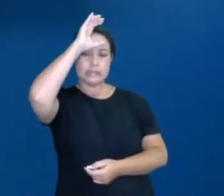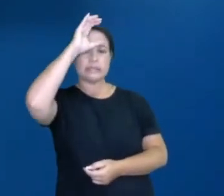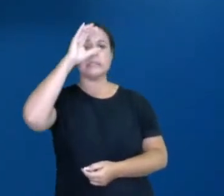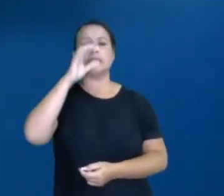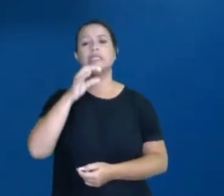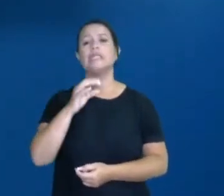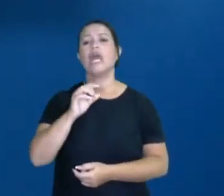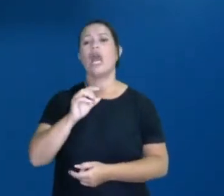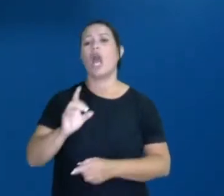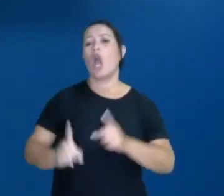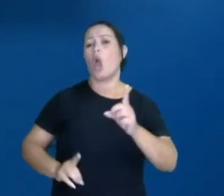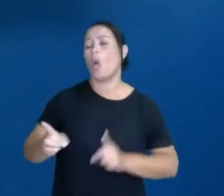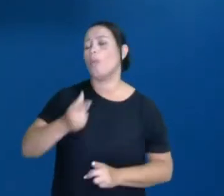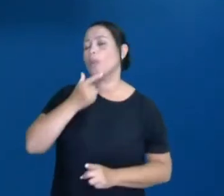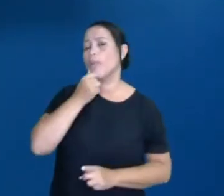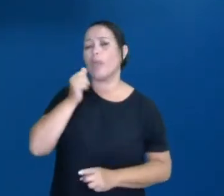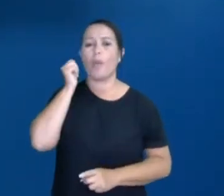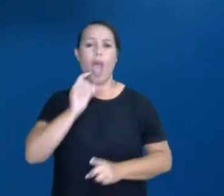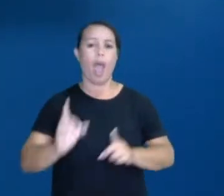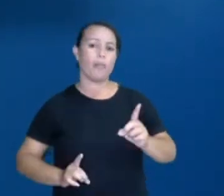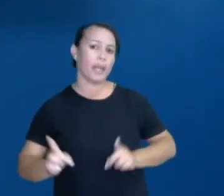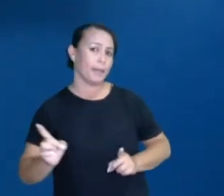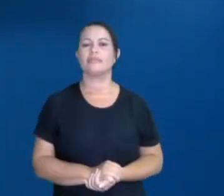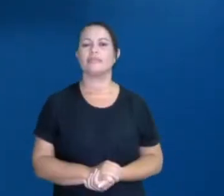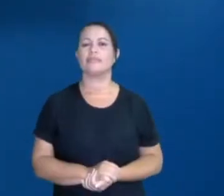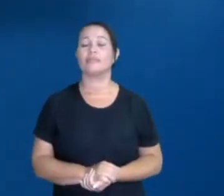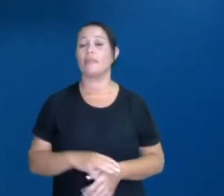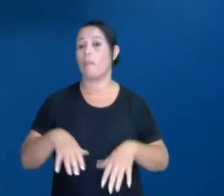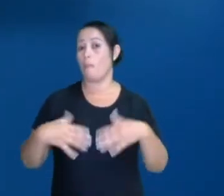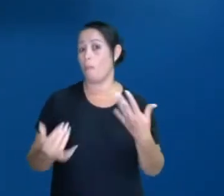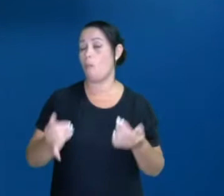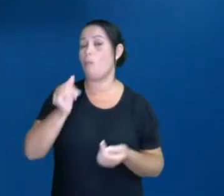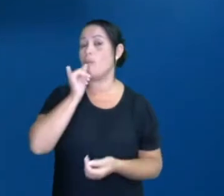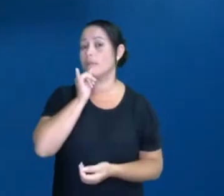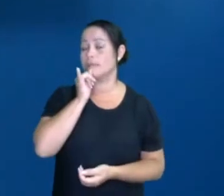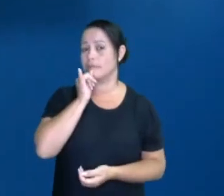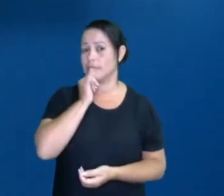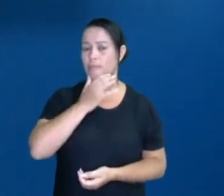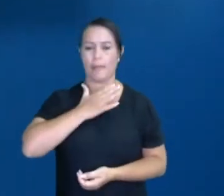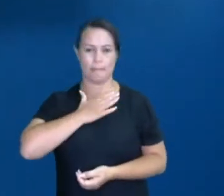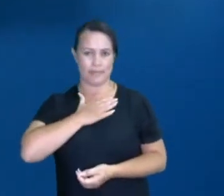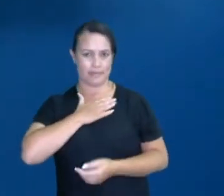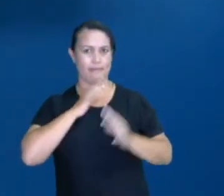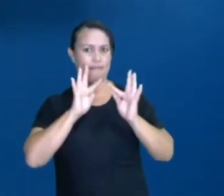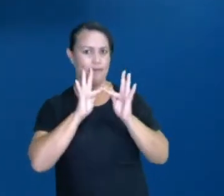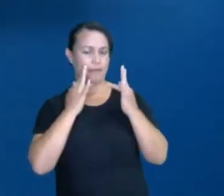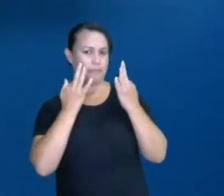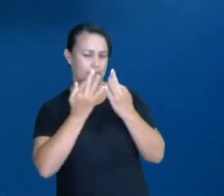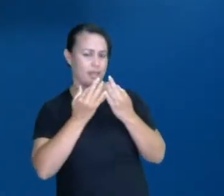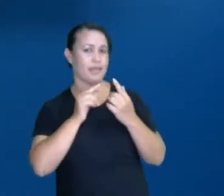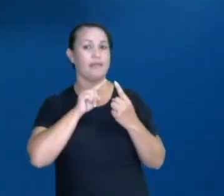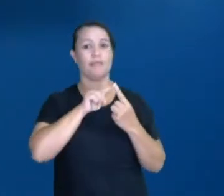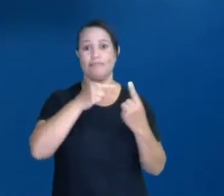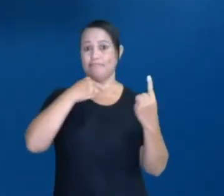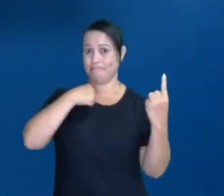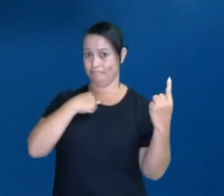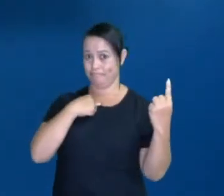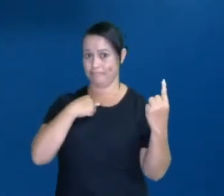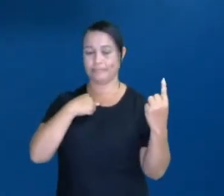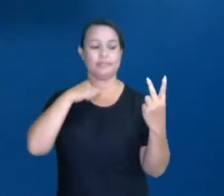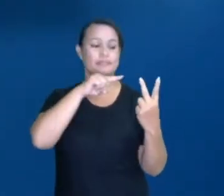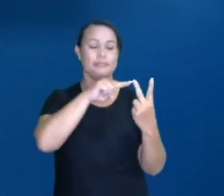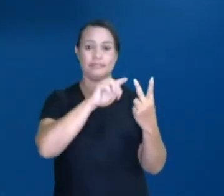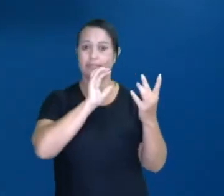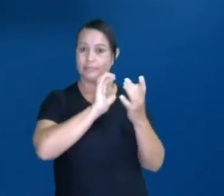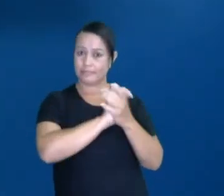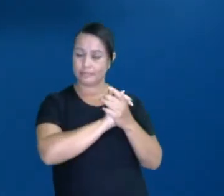o priminho, a priminha, certo? Por exemplo, a família de tia Cacá é formada por mim,